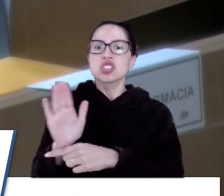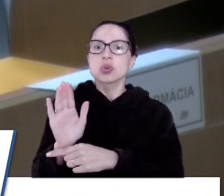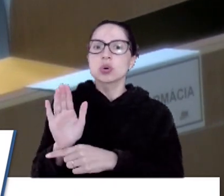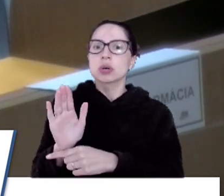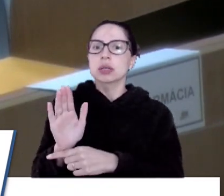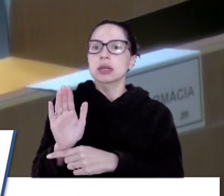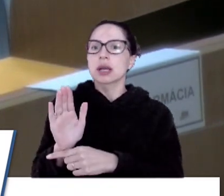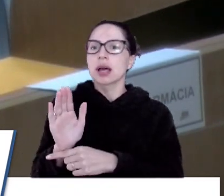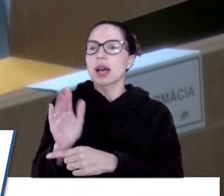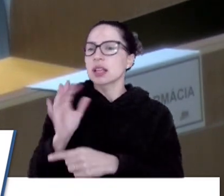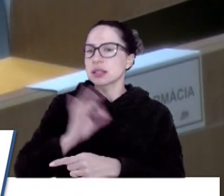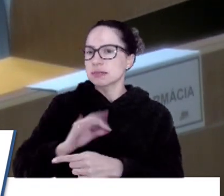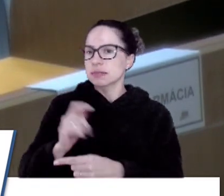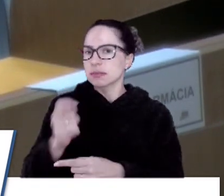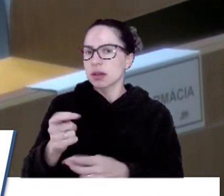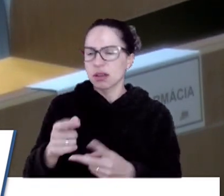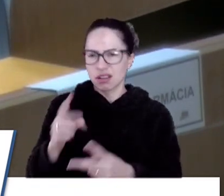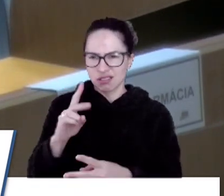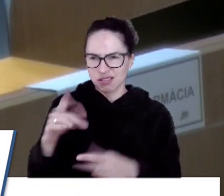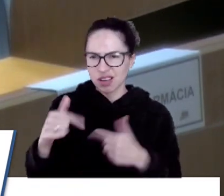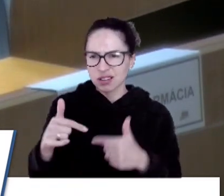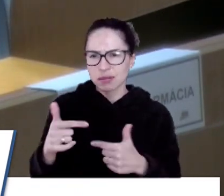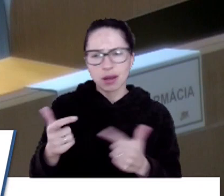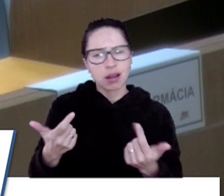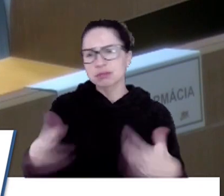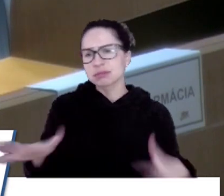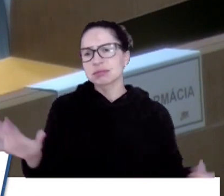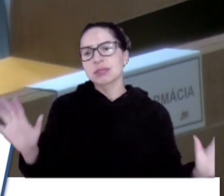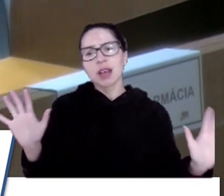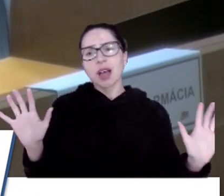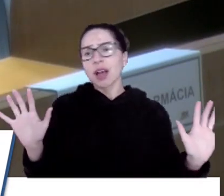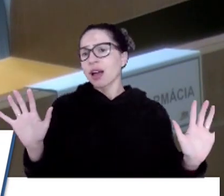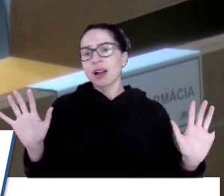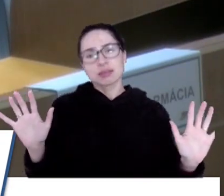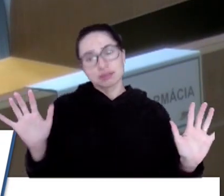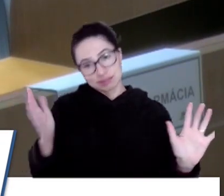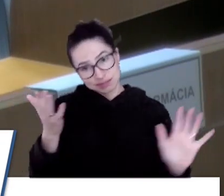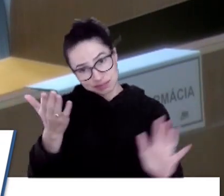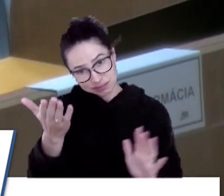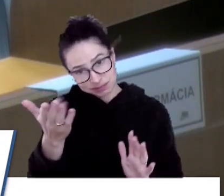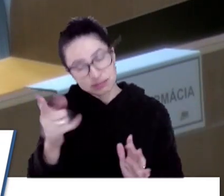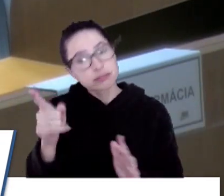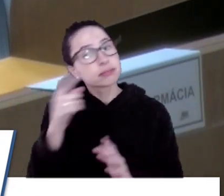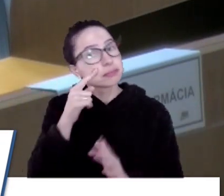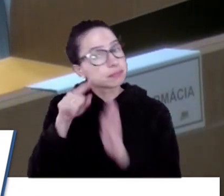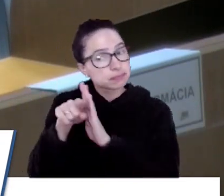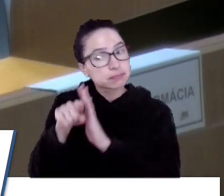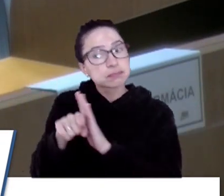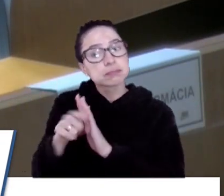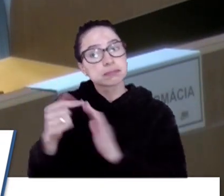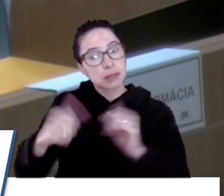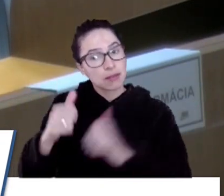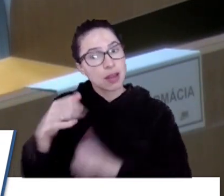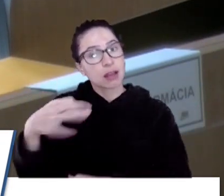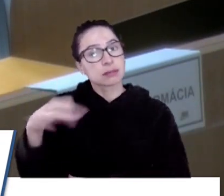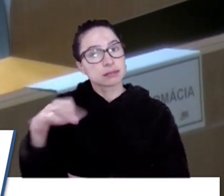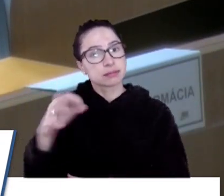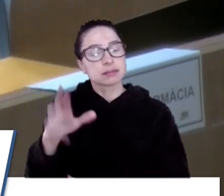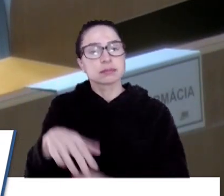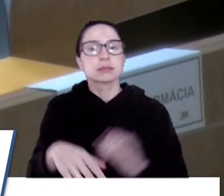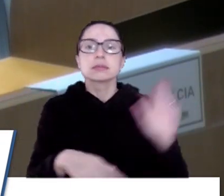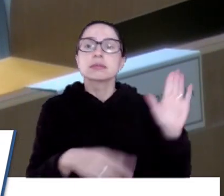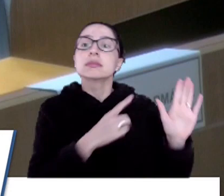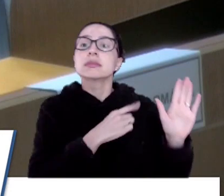recebe dinheiro, eles vão querer trabalhar, Ronaldo? Não vai. Para quê? Né? Então esse é um caminho que precisa ser analisado melhor. Pois não, Dela?